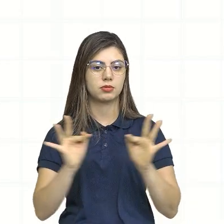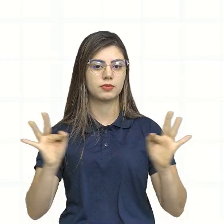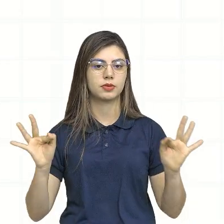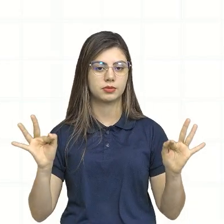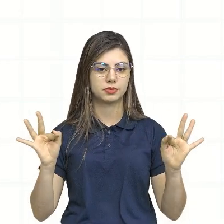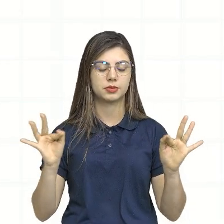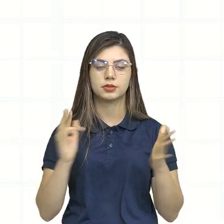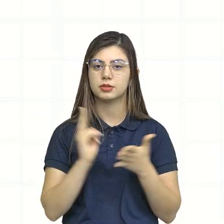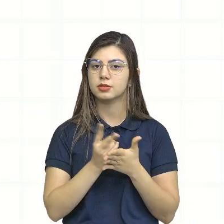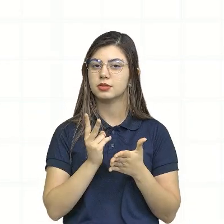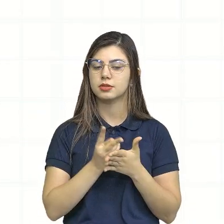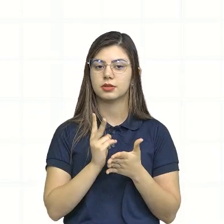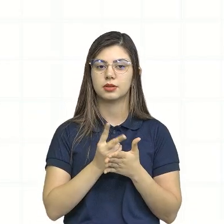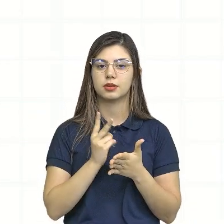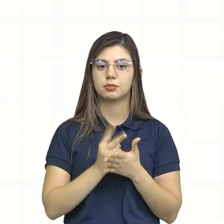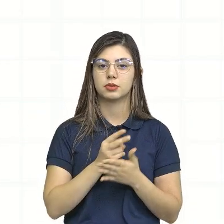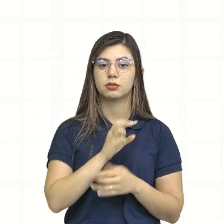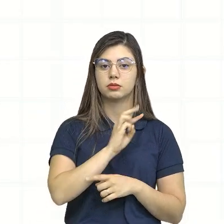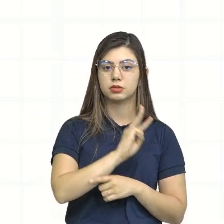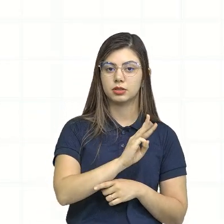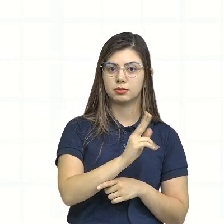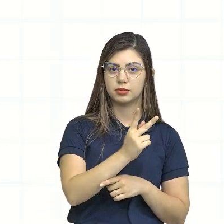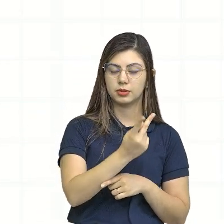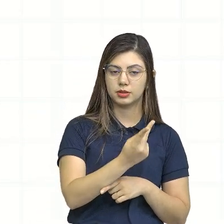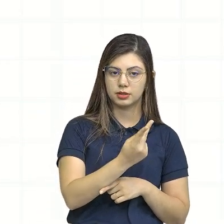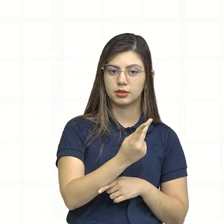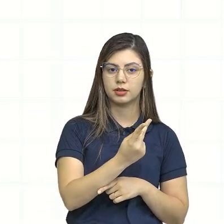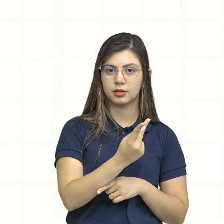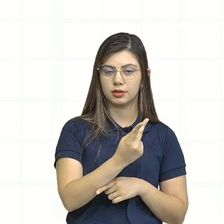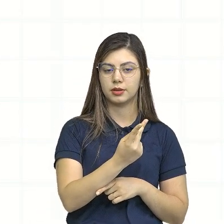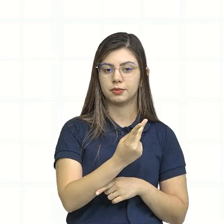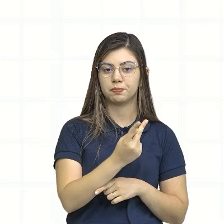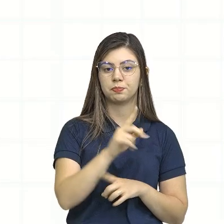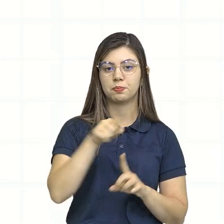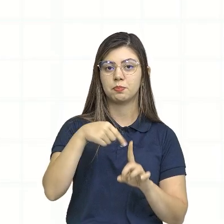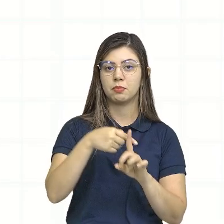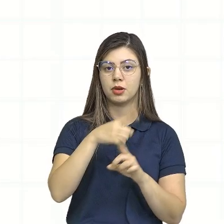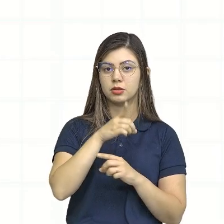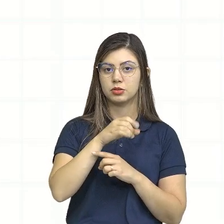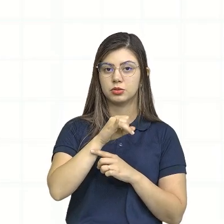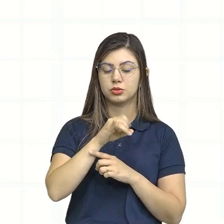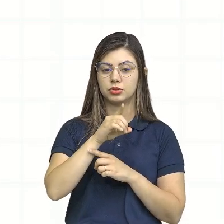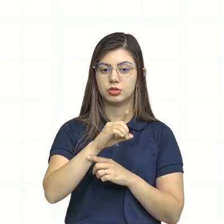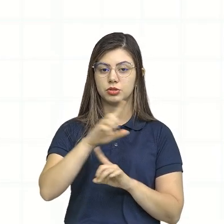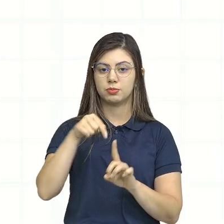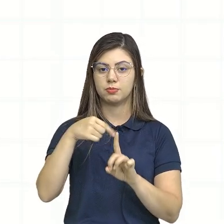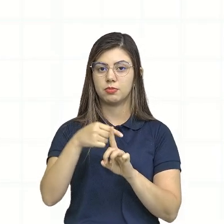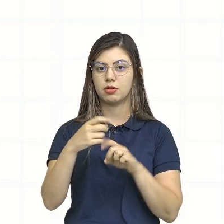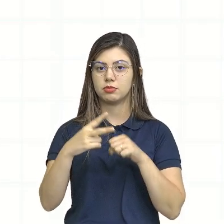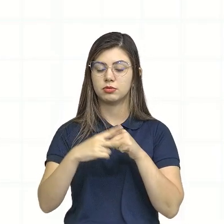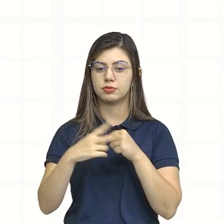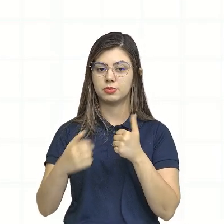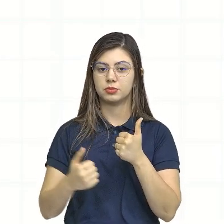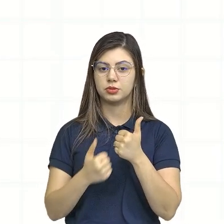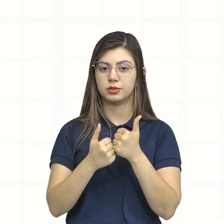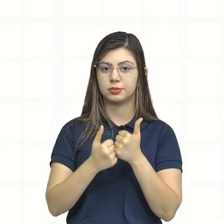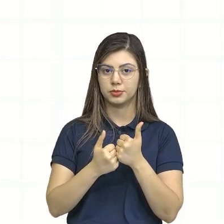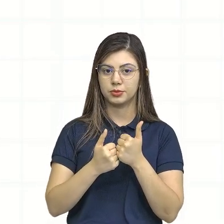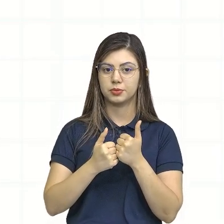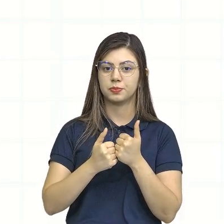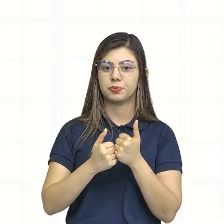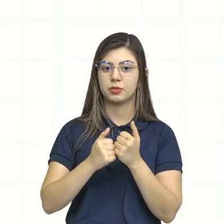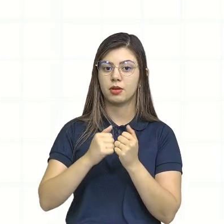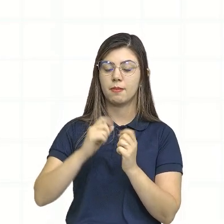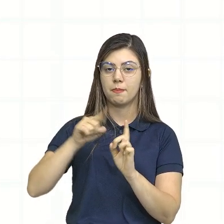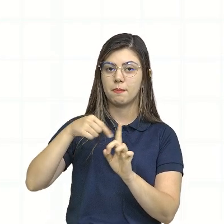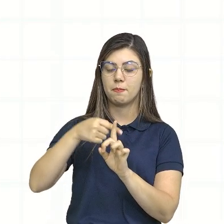gente? WH question, aí eu vou ter o did, que é o verbo auxiliar, aí eu vou ter o sujeito, né, que é de